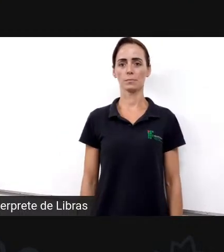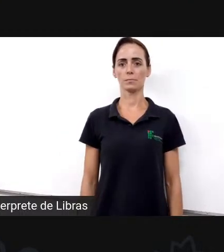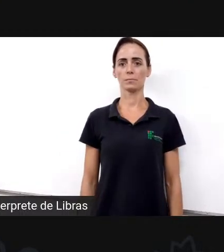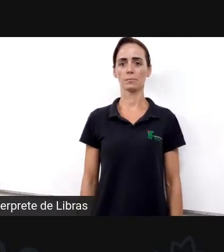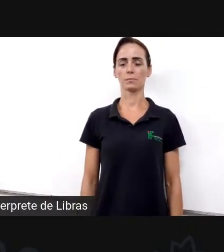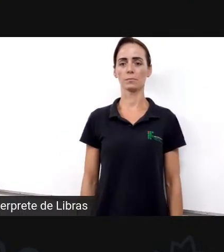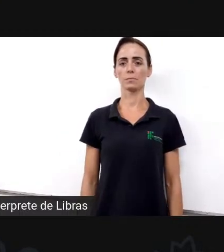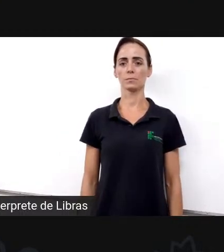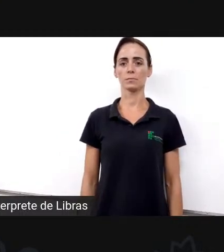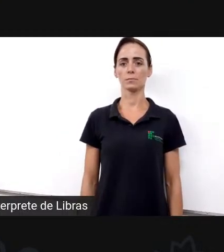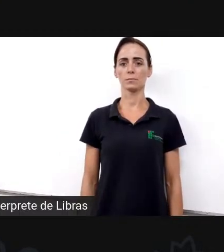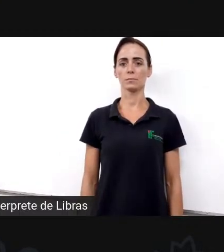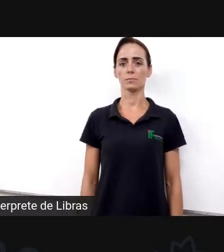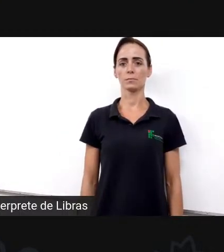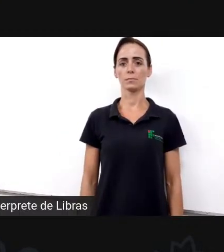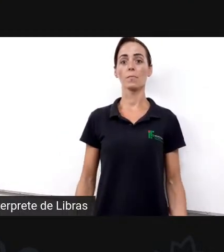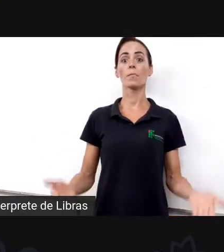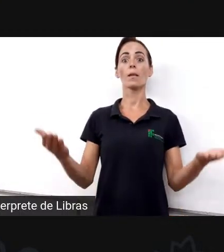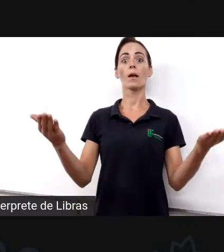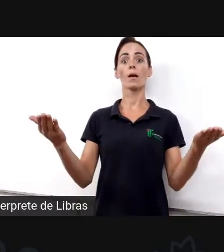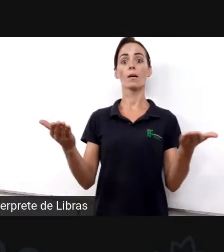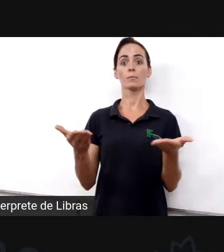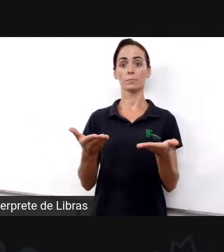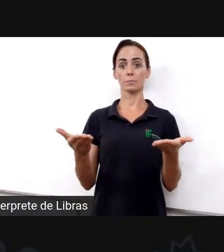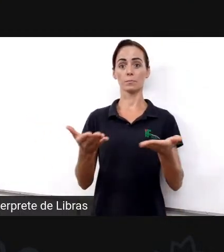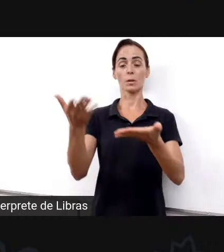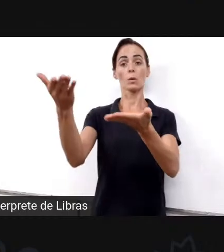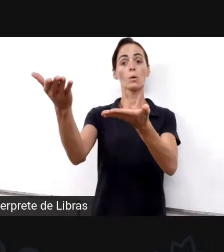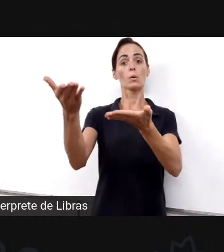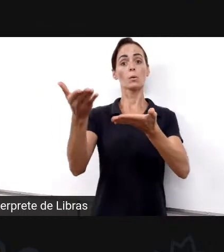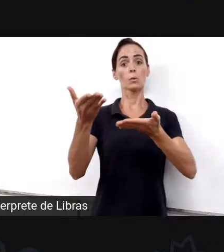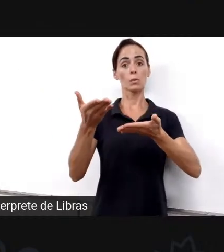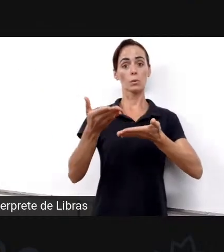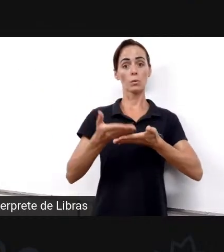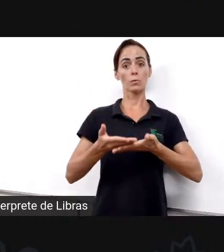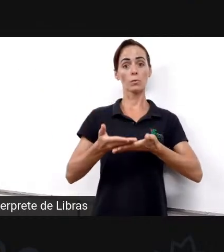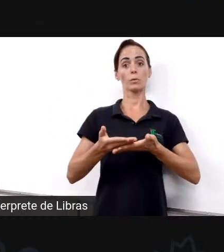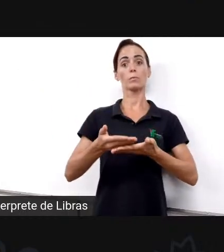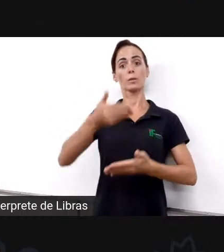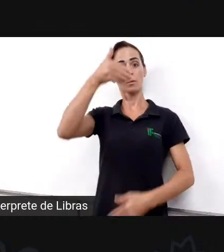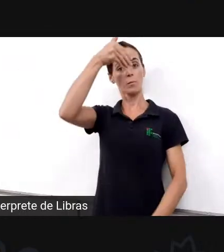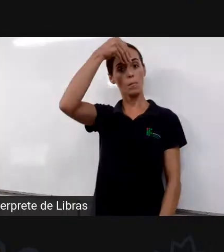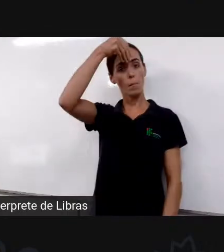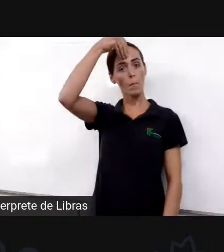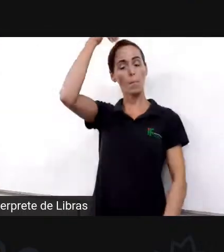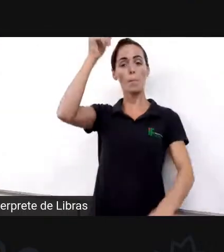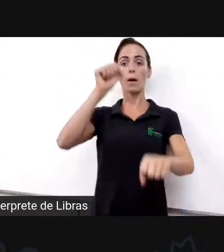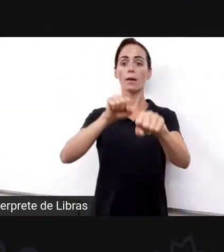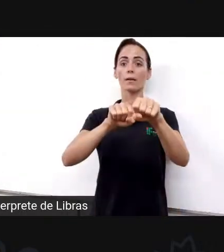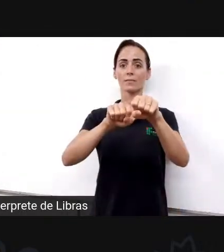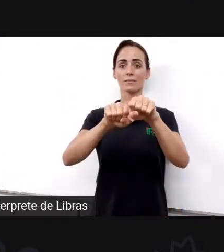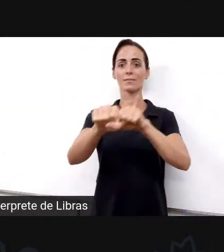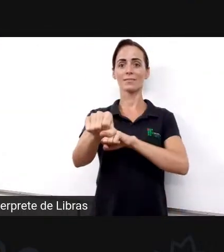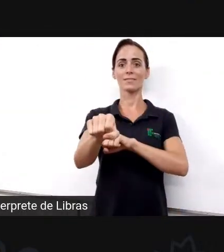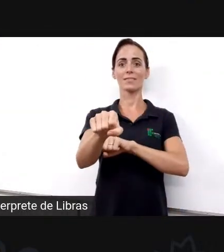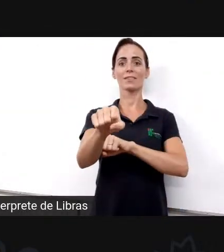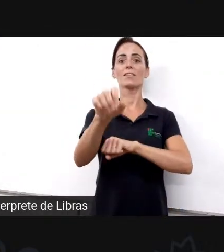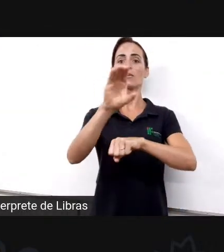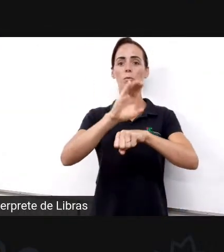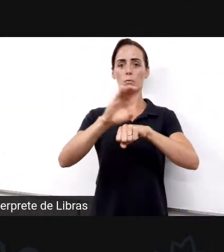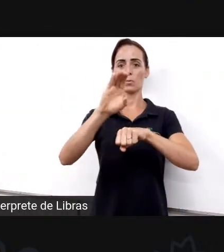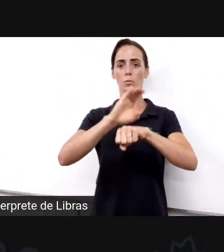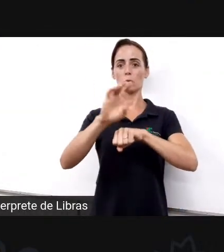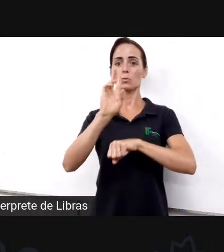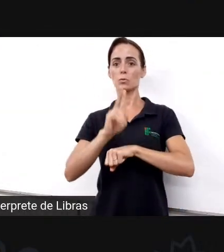Neste momento, convidamos o Paraninfo dos formandos da turma do curso subsequente